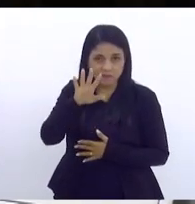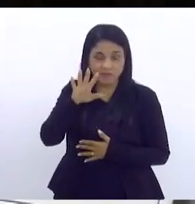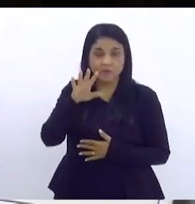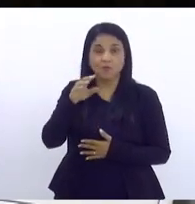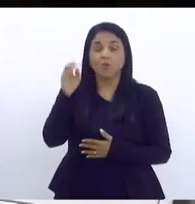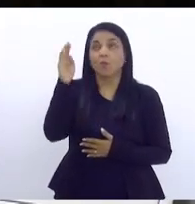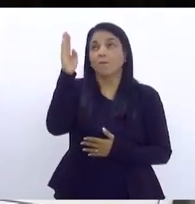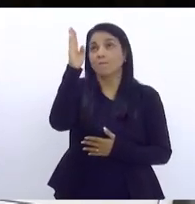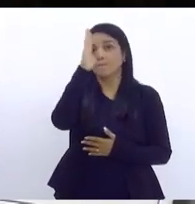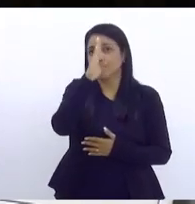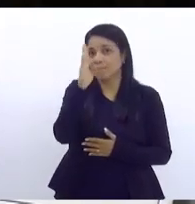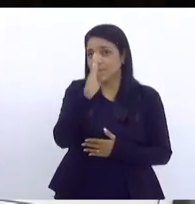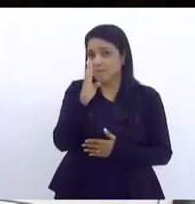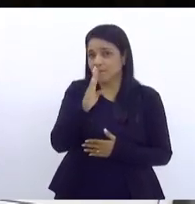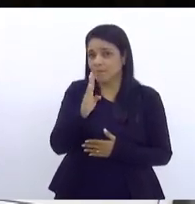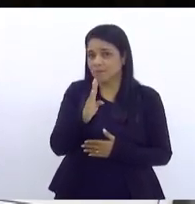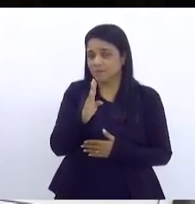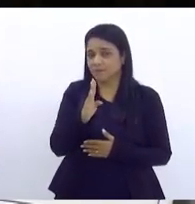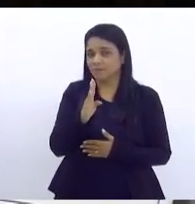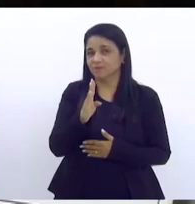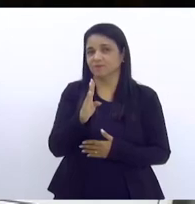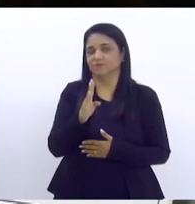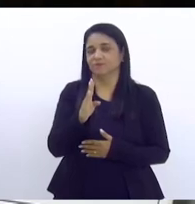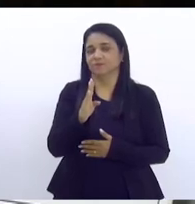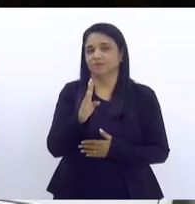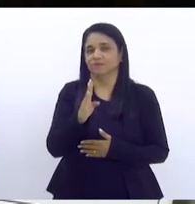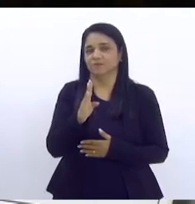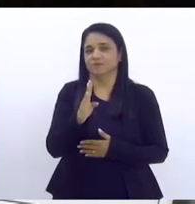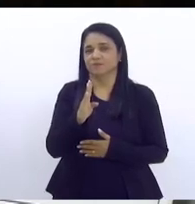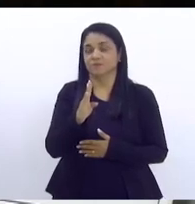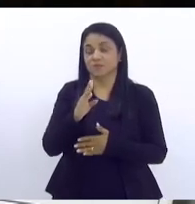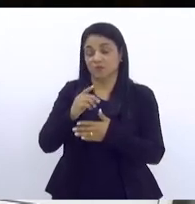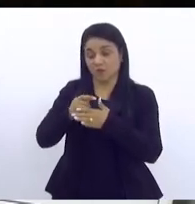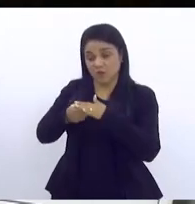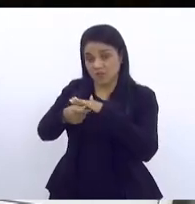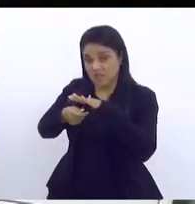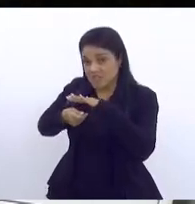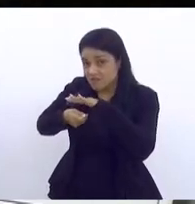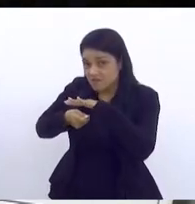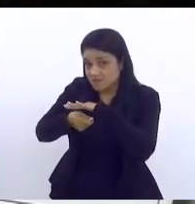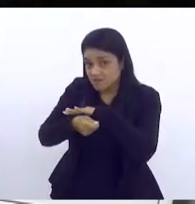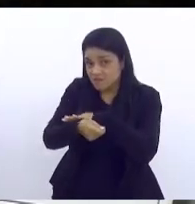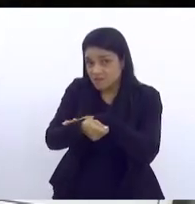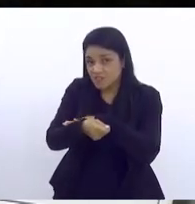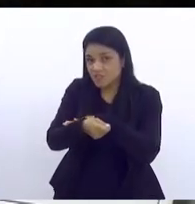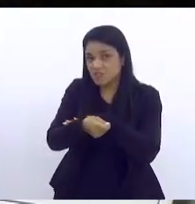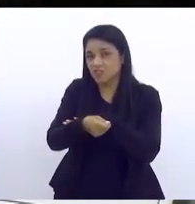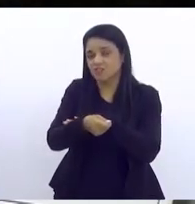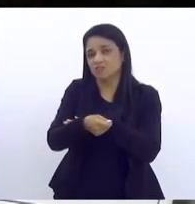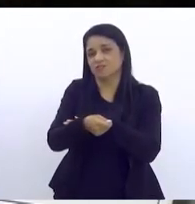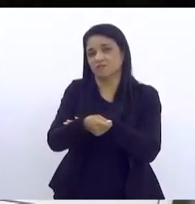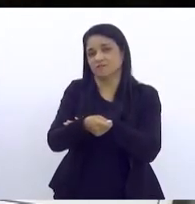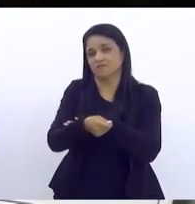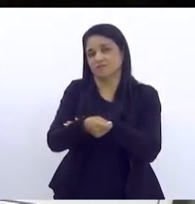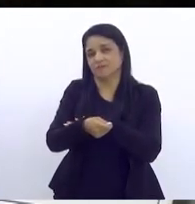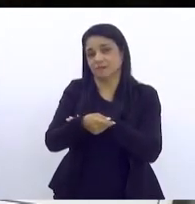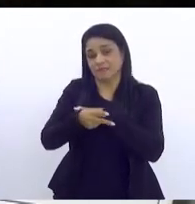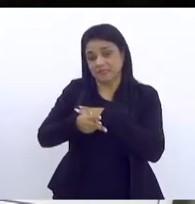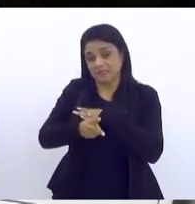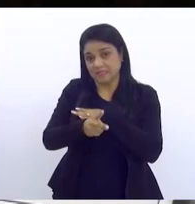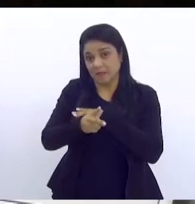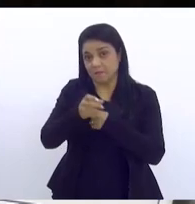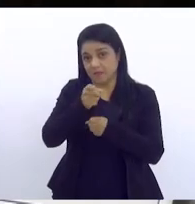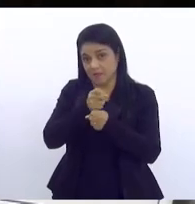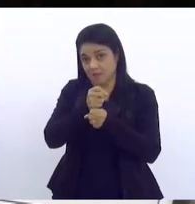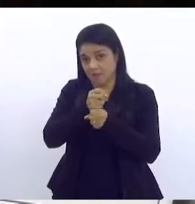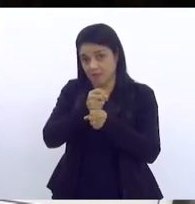o Brasil ele deveria e tá investindo regularmente eh por ano